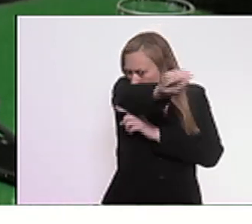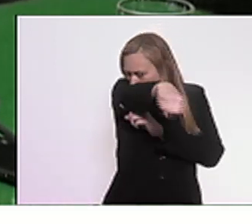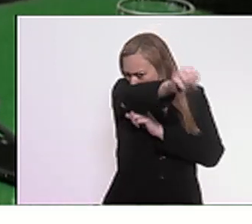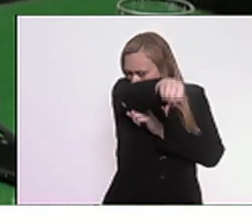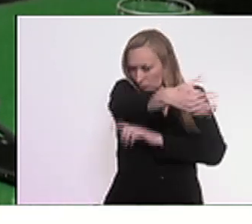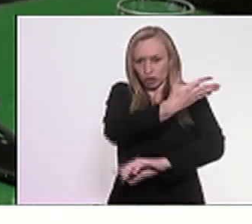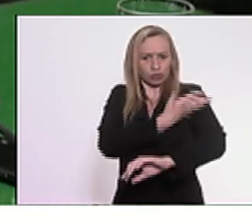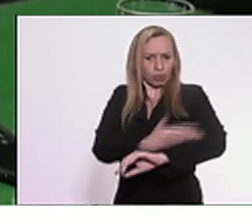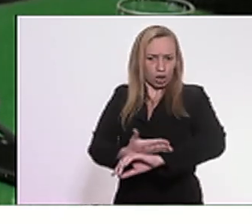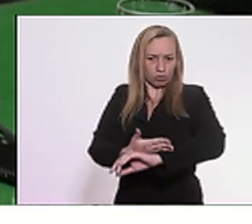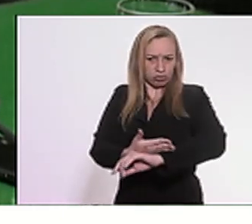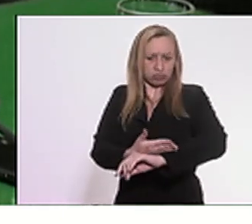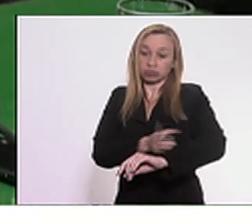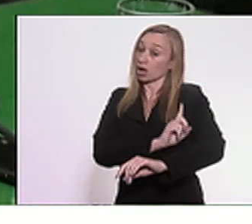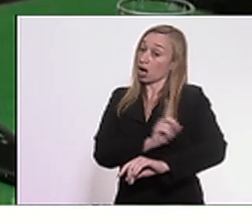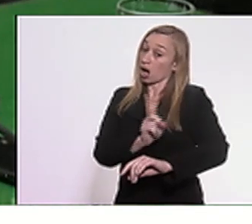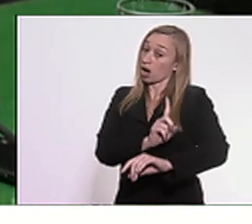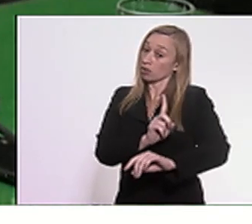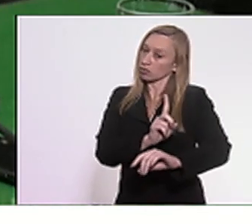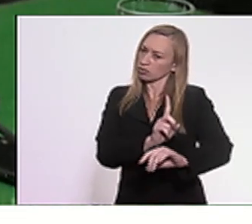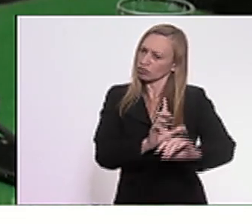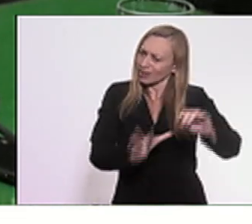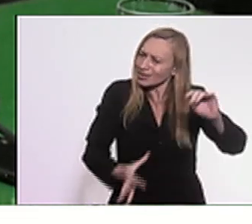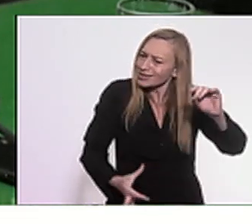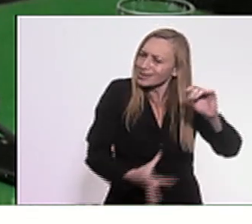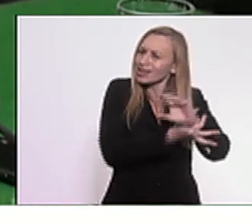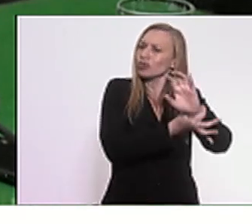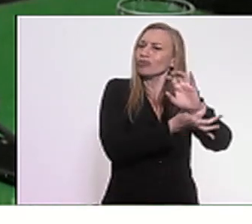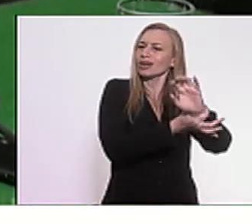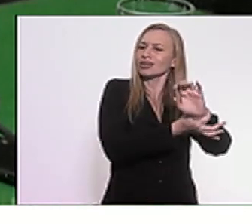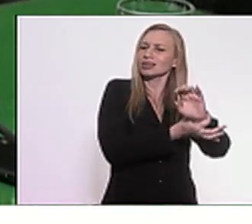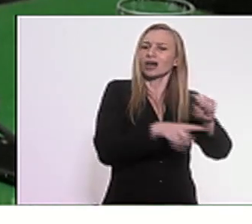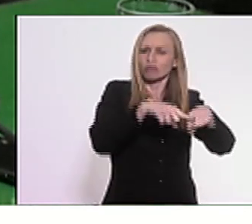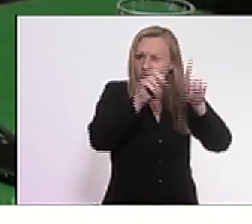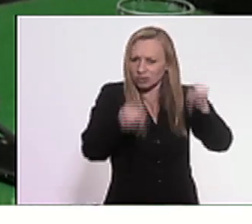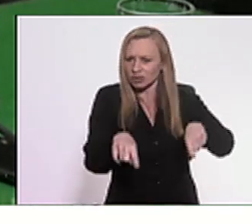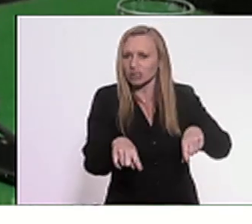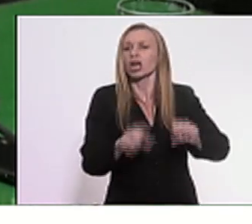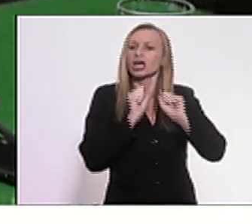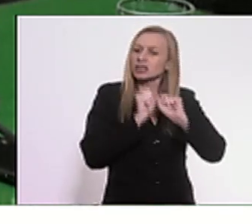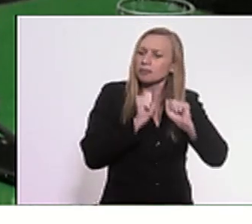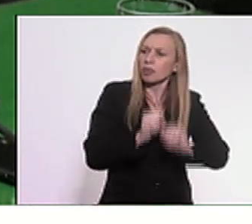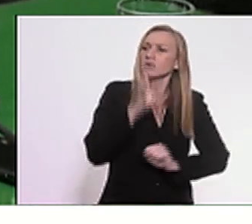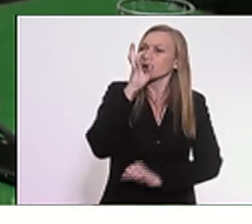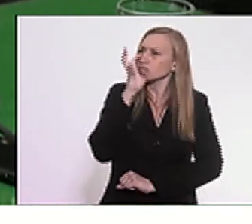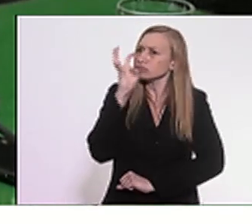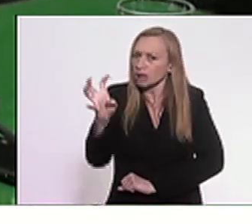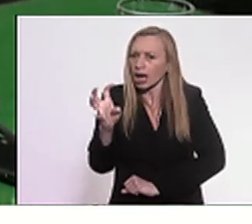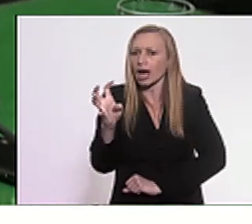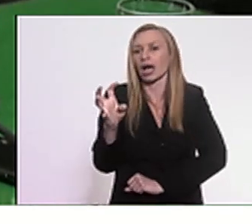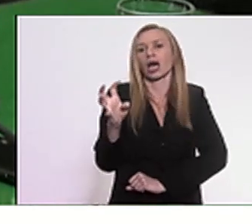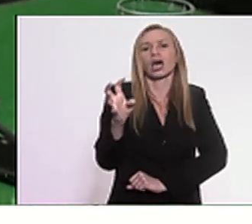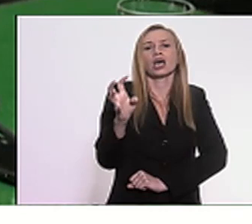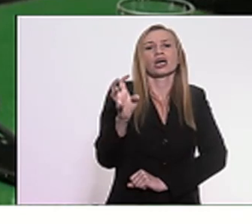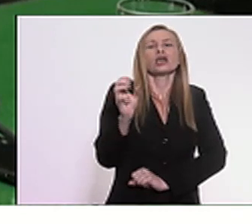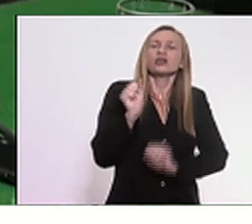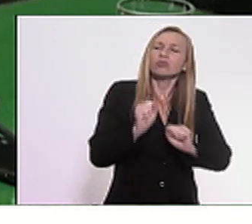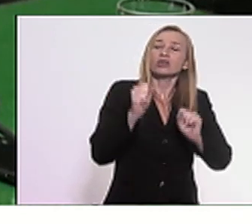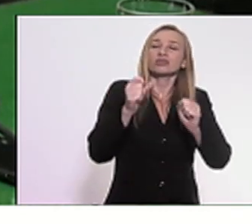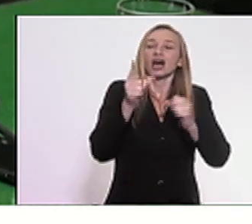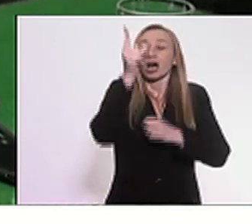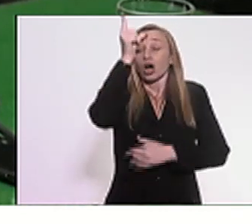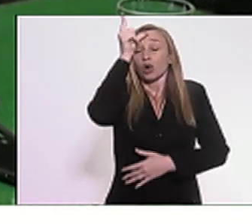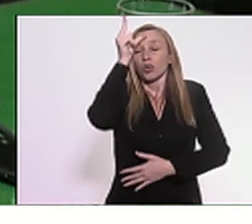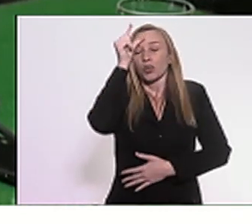espero dar segurança para que os servidores possam denunciar de maneira que eles fiquem